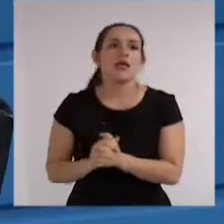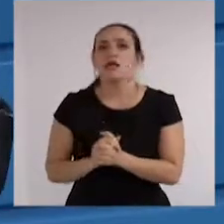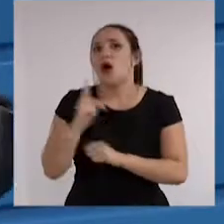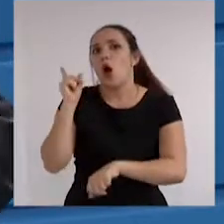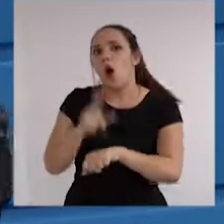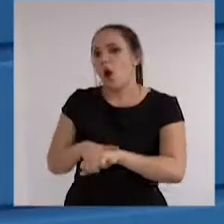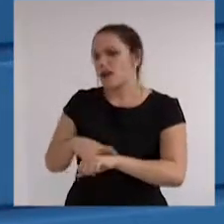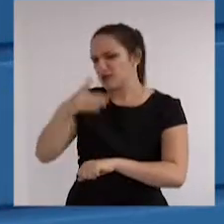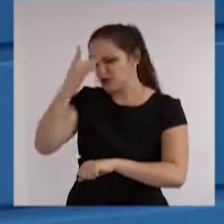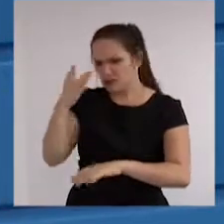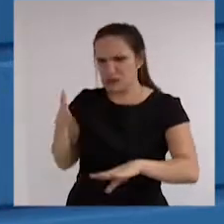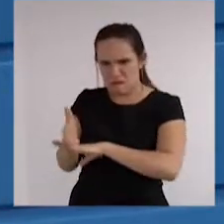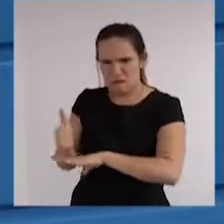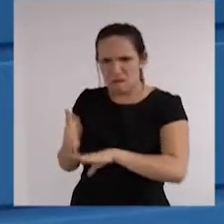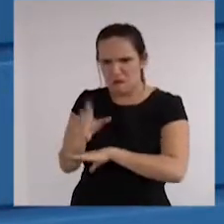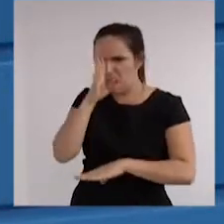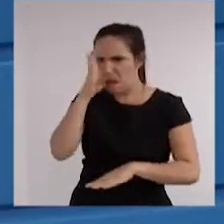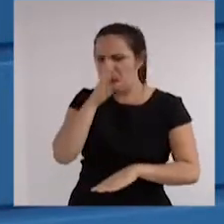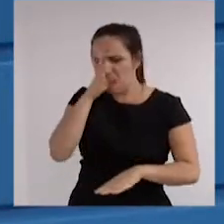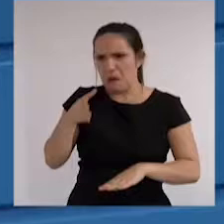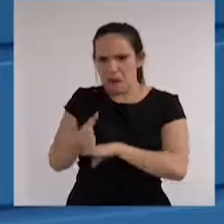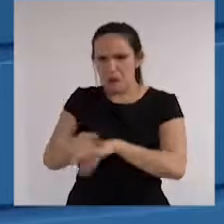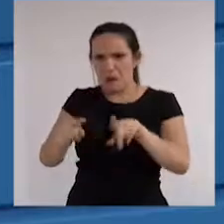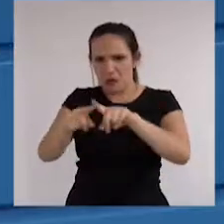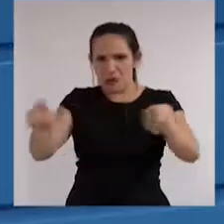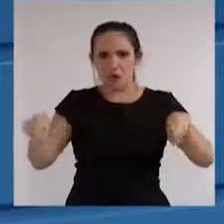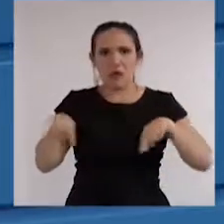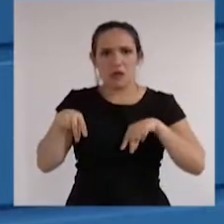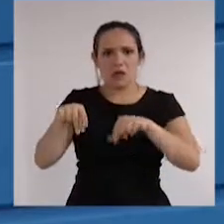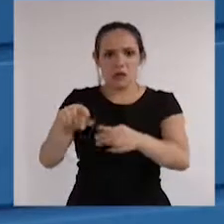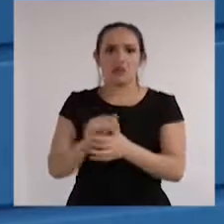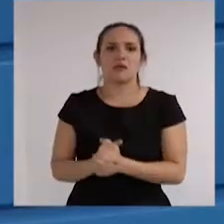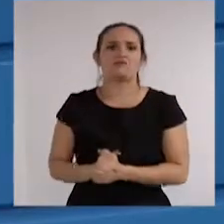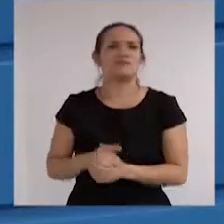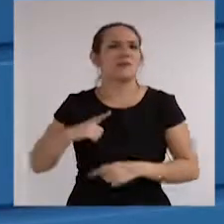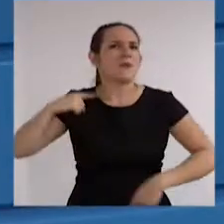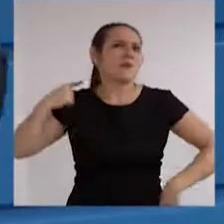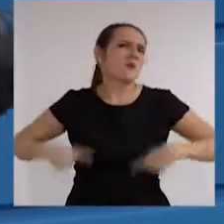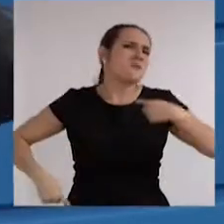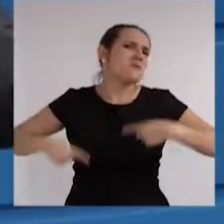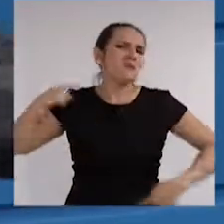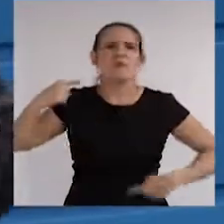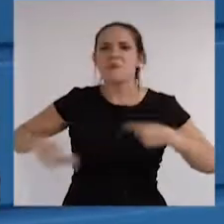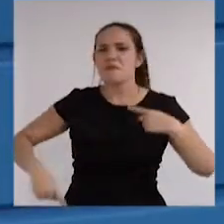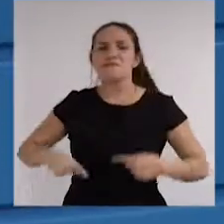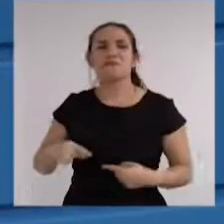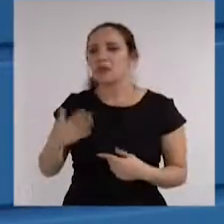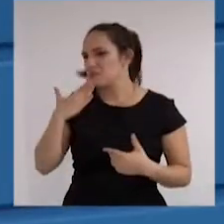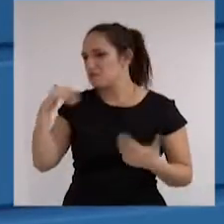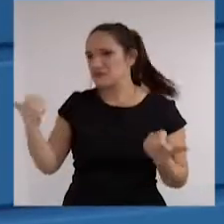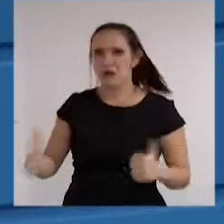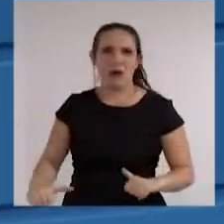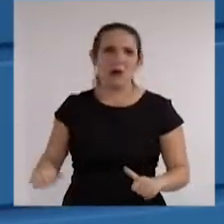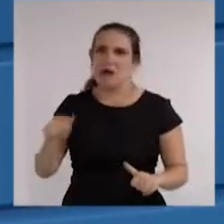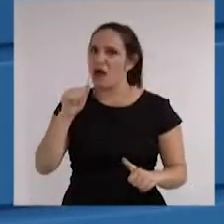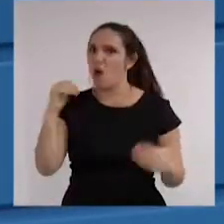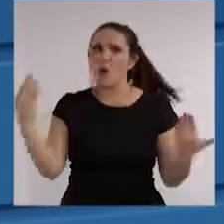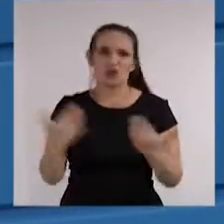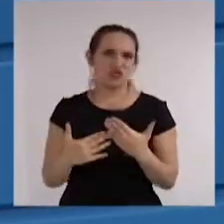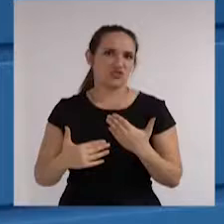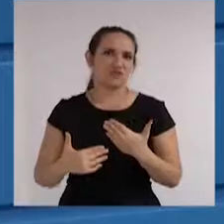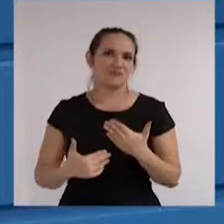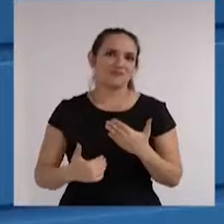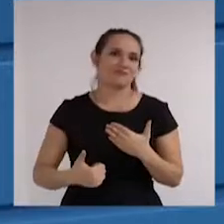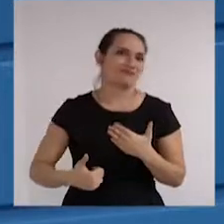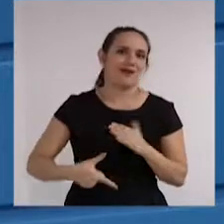de propriedades rurais, uma discussão utópica de direitos que não